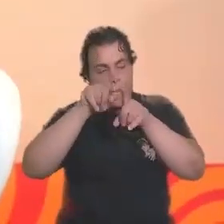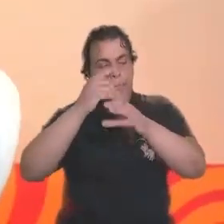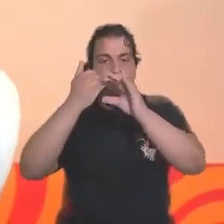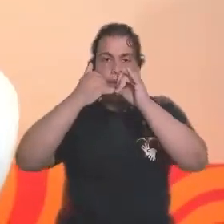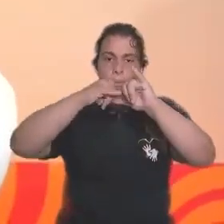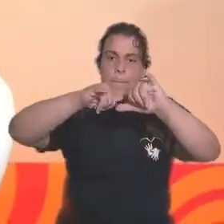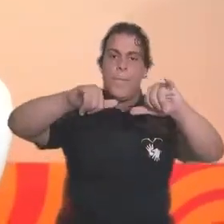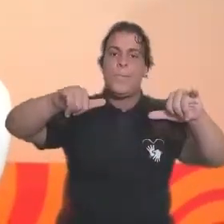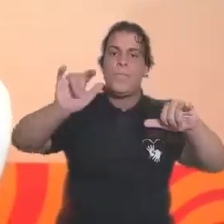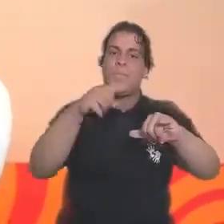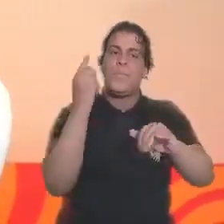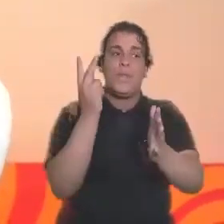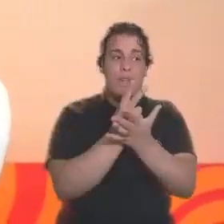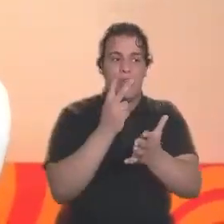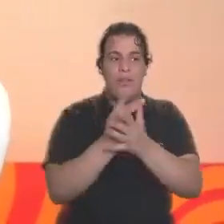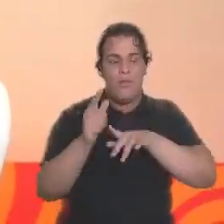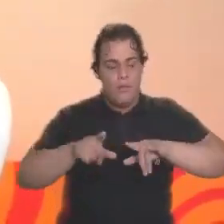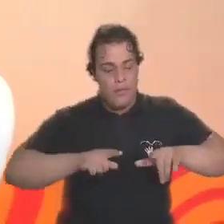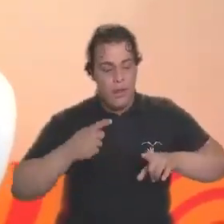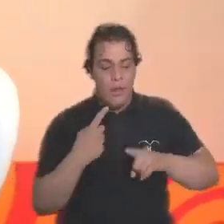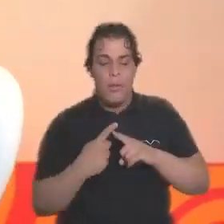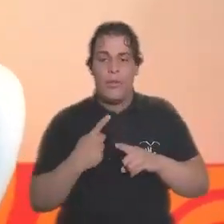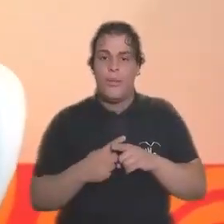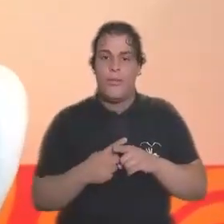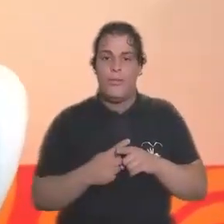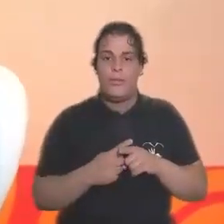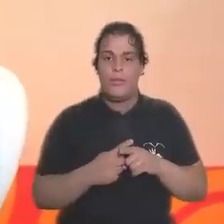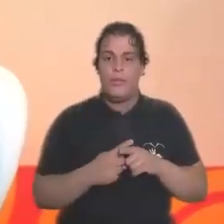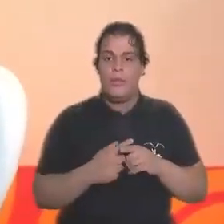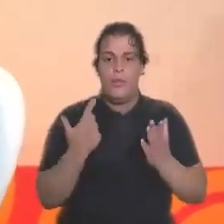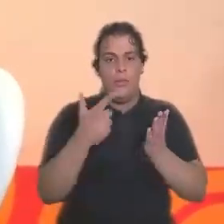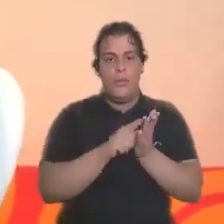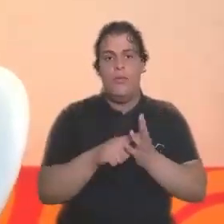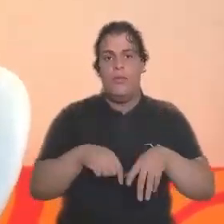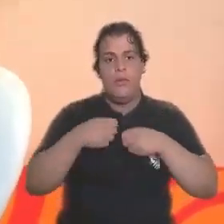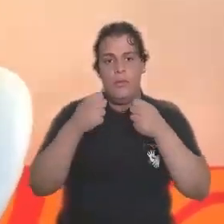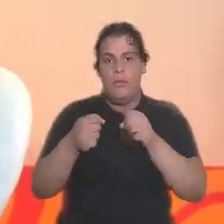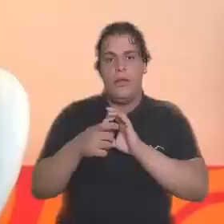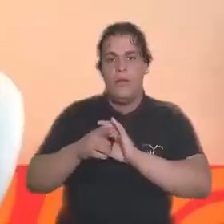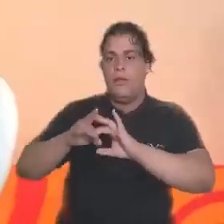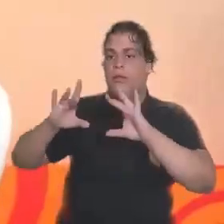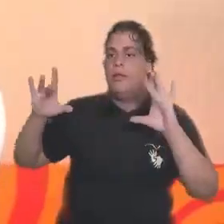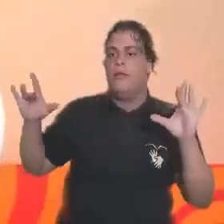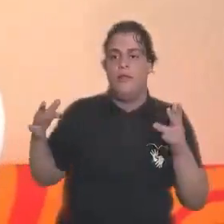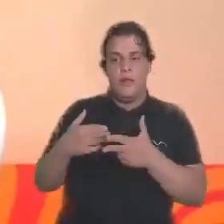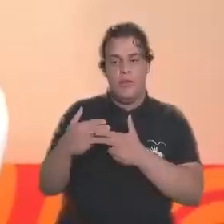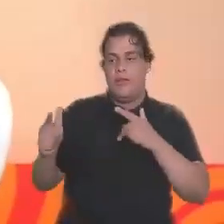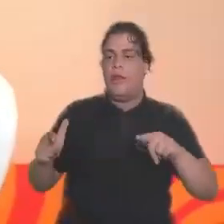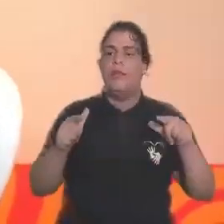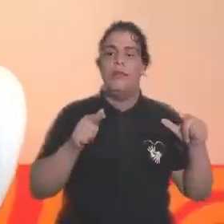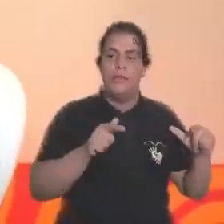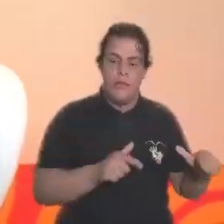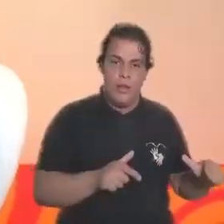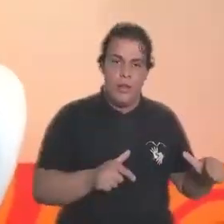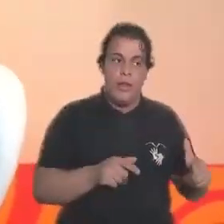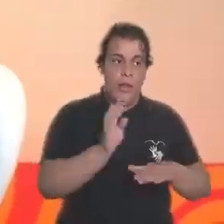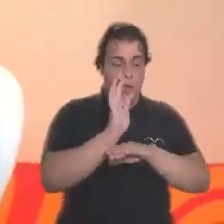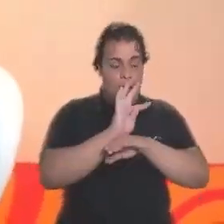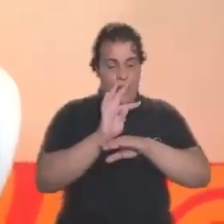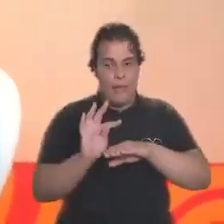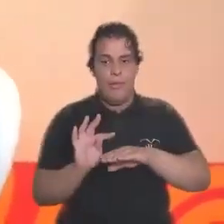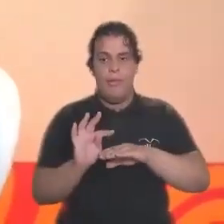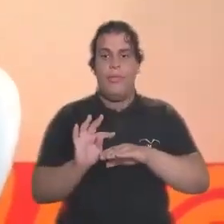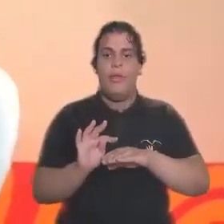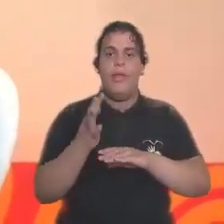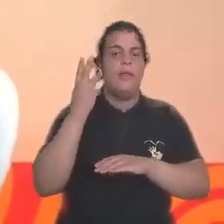então a gente vai seguir trabalhando, porque é um livro que pode ser replicado em qualquer lugar. Tapira, o pessoal já mandou o recado de volta, que as crianças já leram,